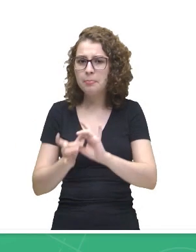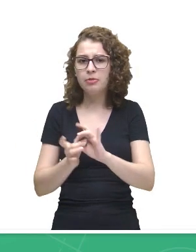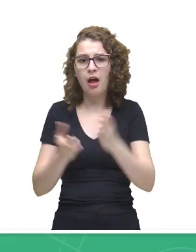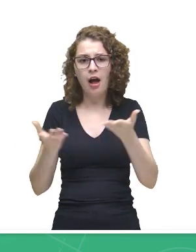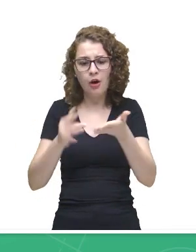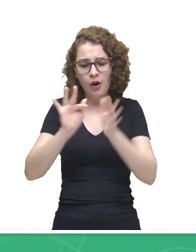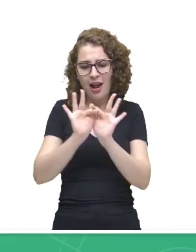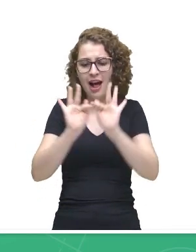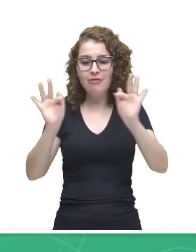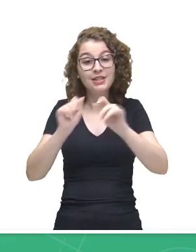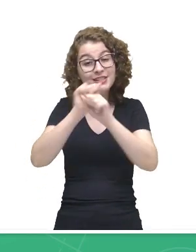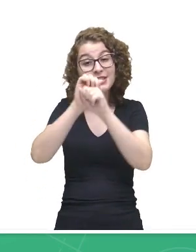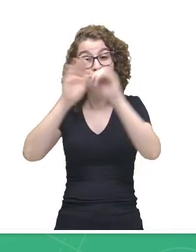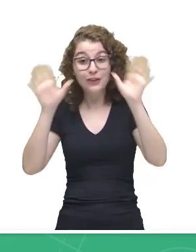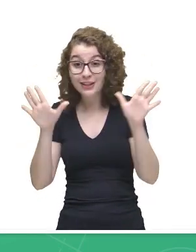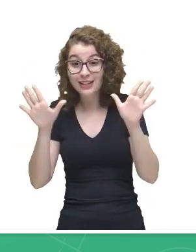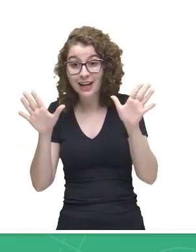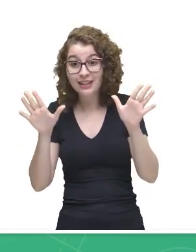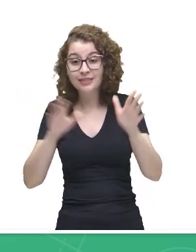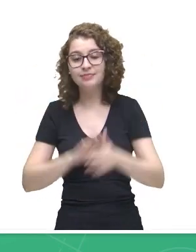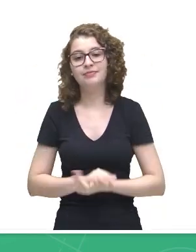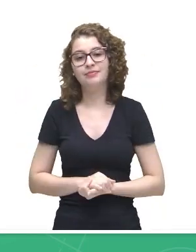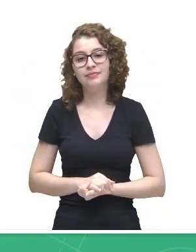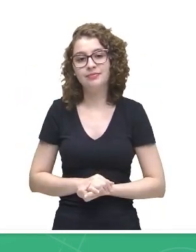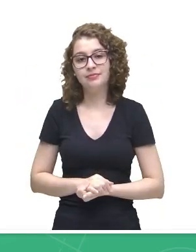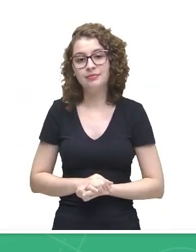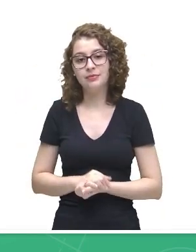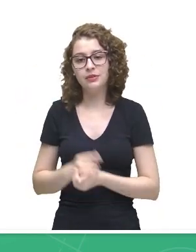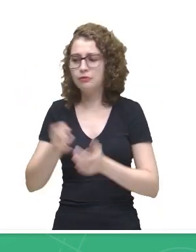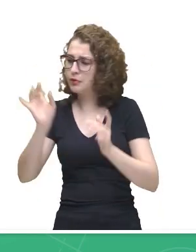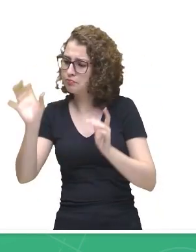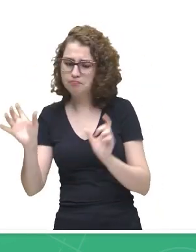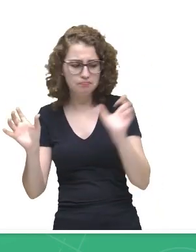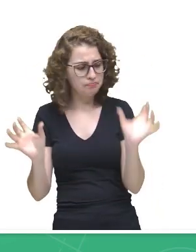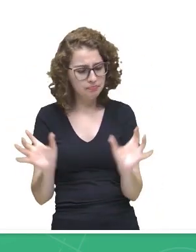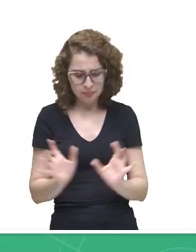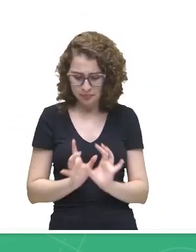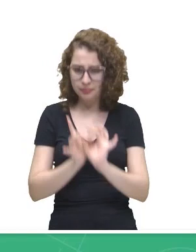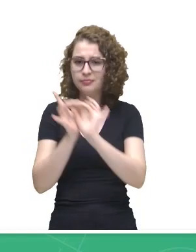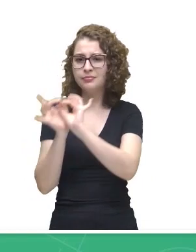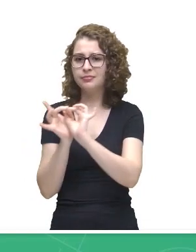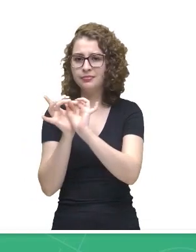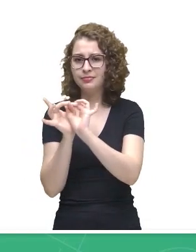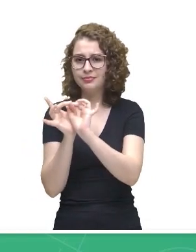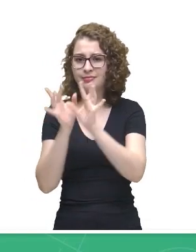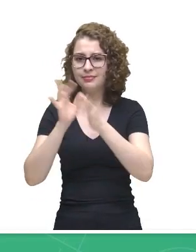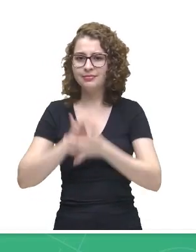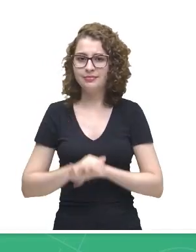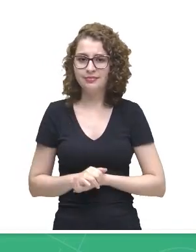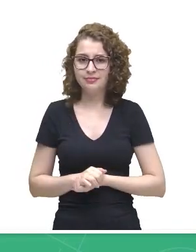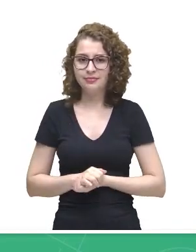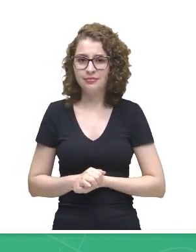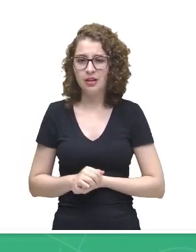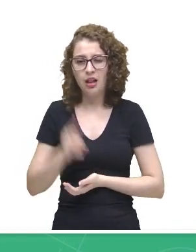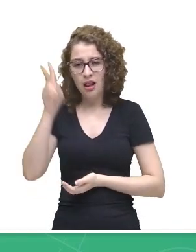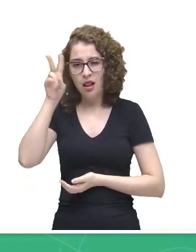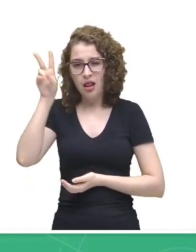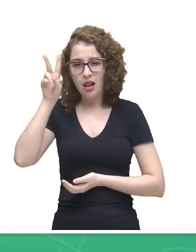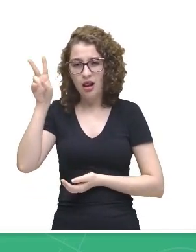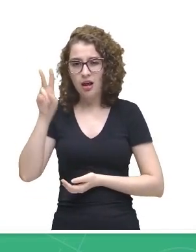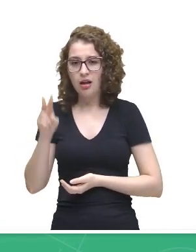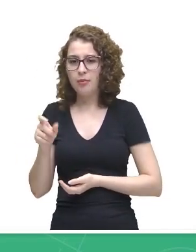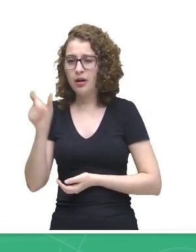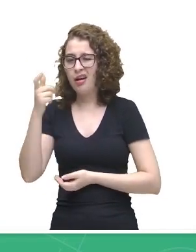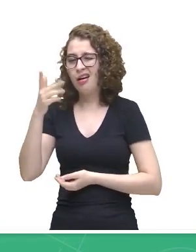sentido? Então é essa a ideia, tá? Juntar, viram no começo da aula que eu usei lá um rapazinho para unir